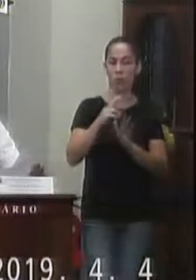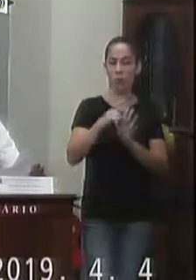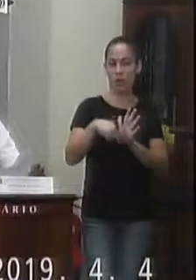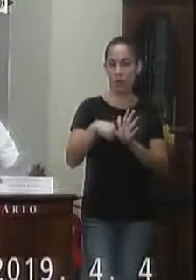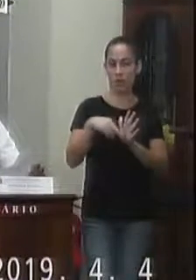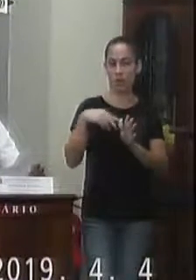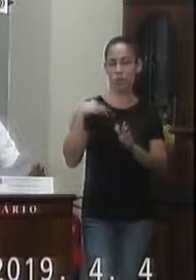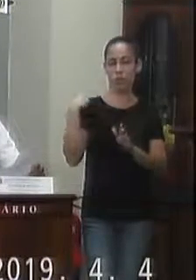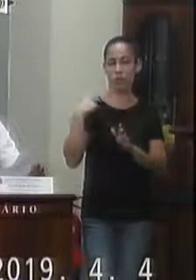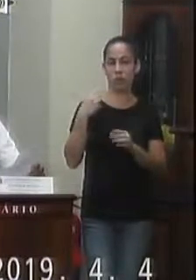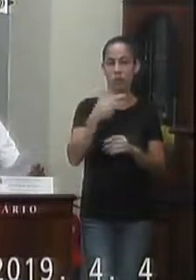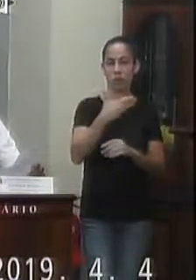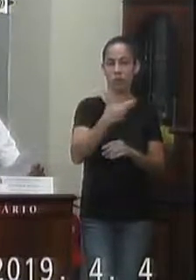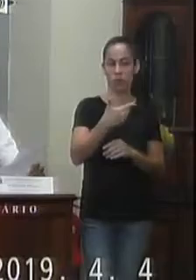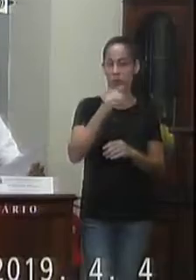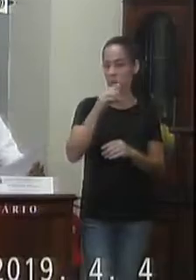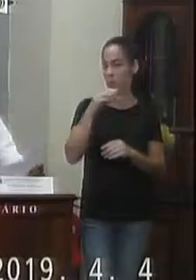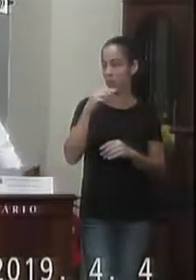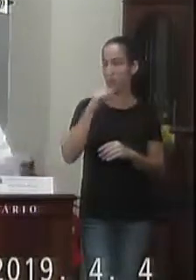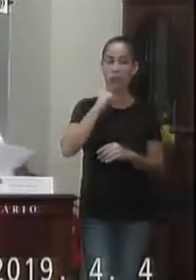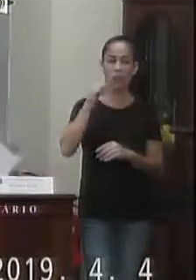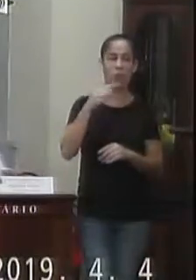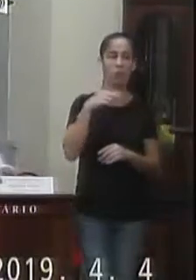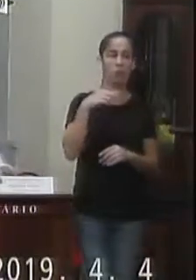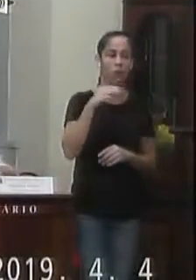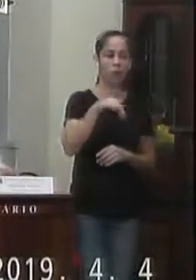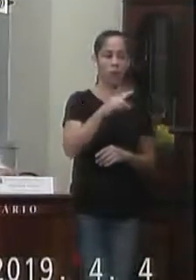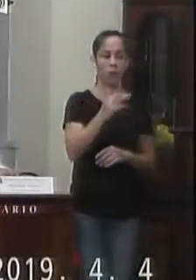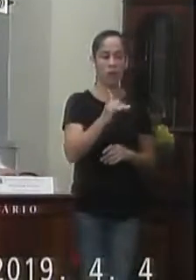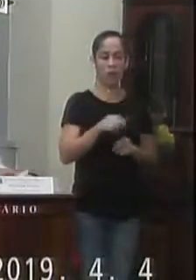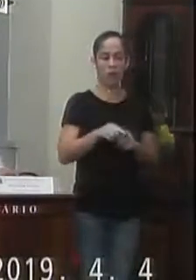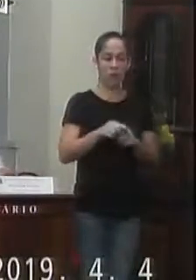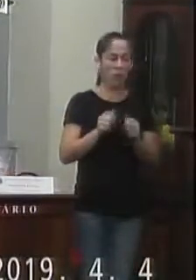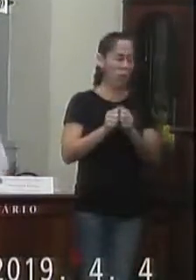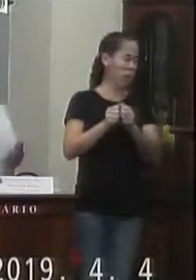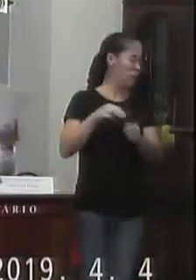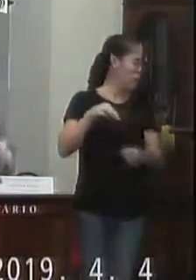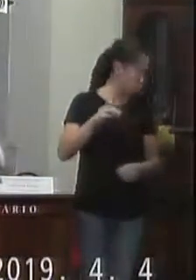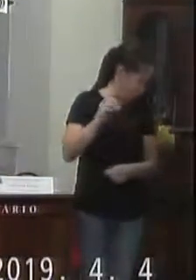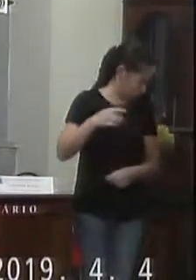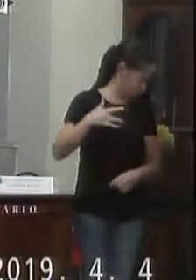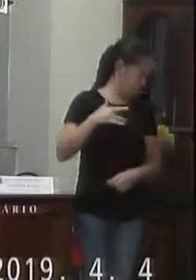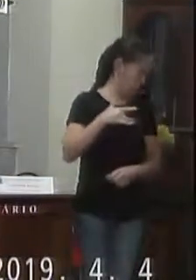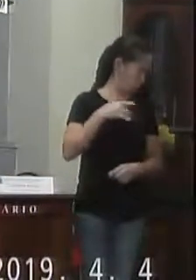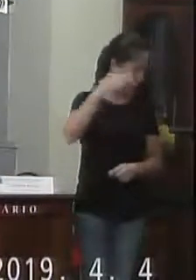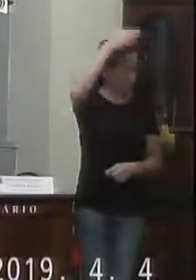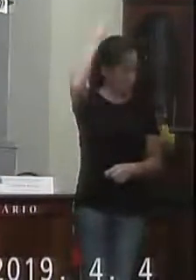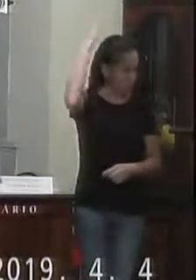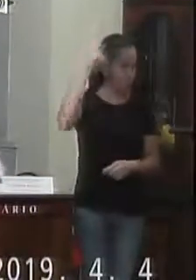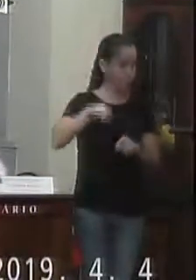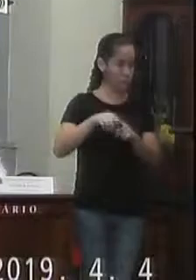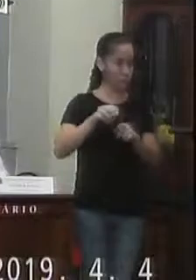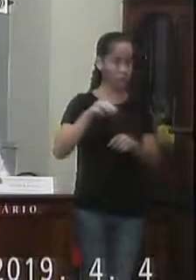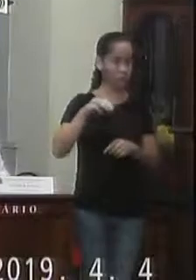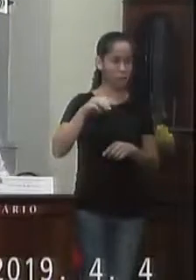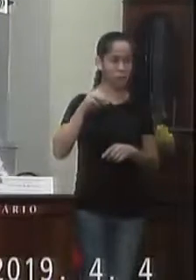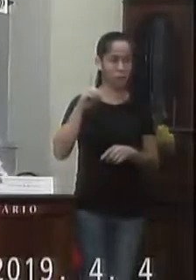das Comissões, 2 de abril de 2019, vereadora Michele Cabral. Acompanha o vereador Marcelo de Santos Isabel e o vereador David Nogueira.